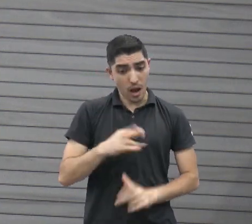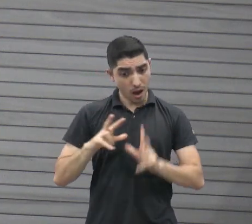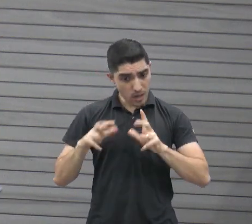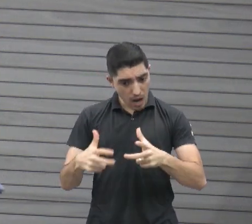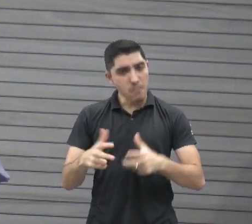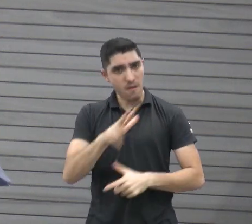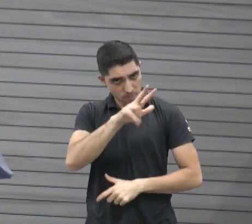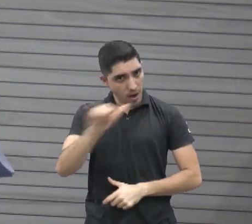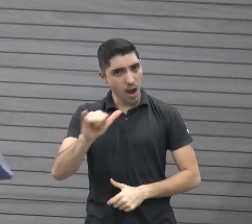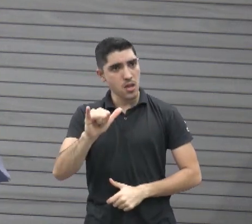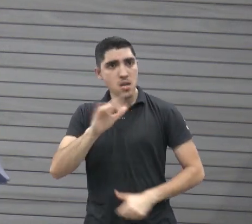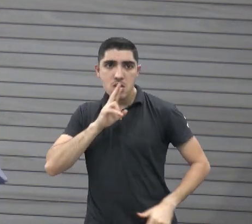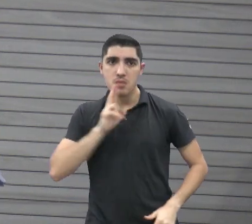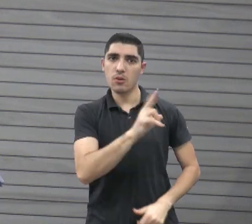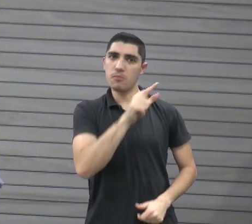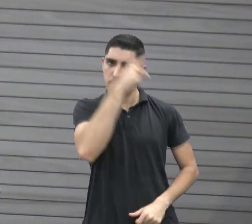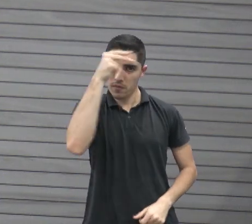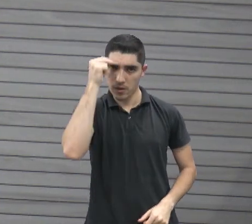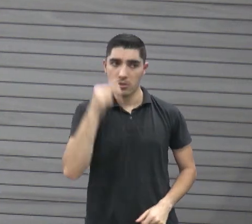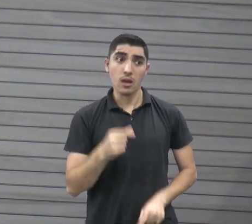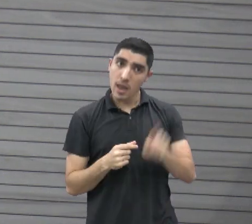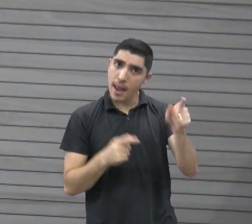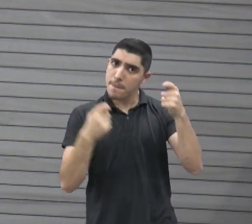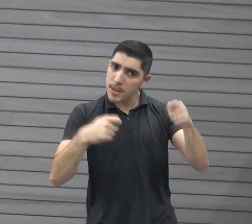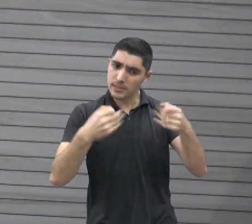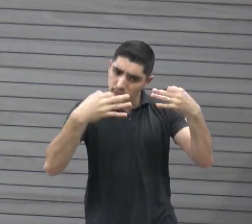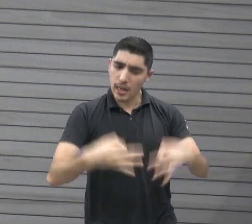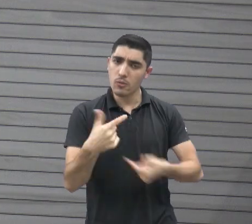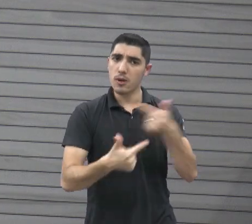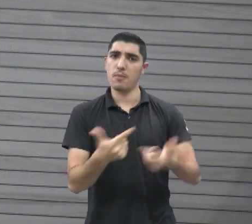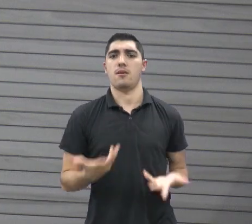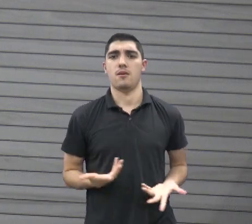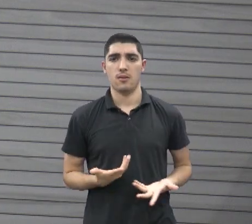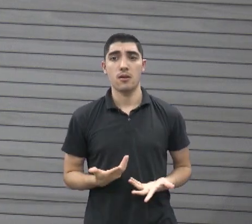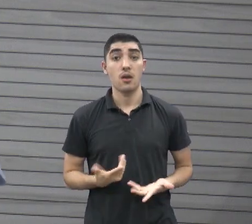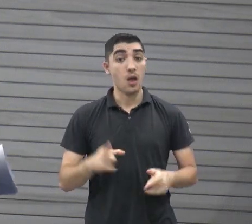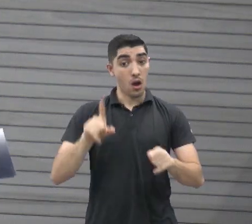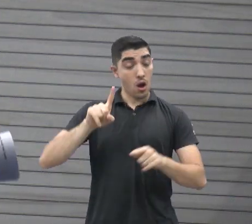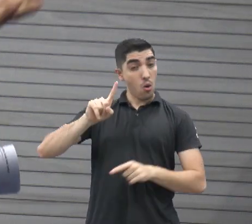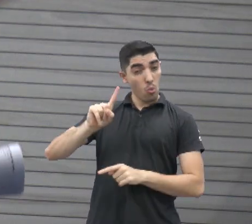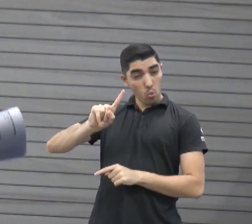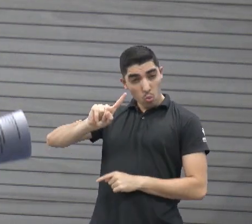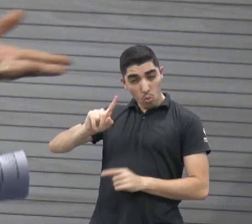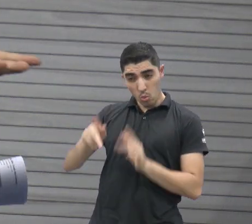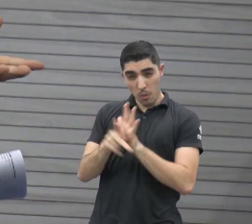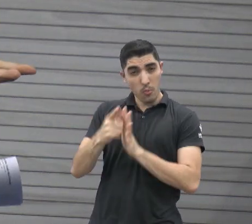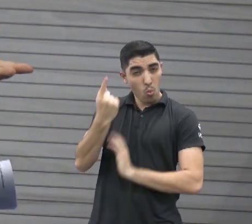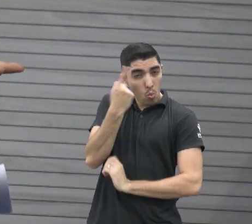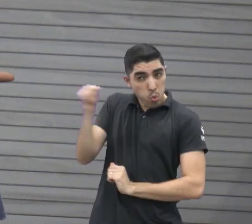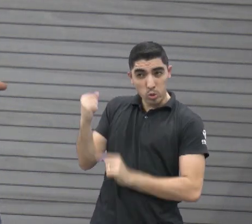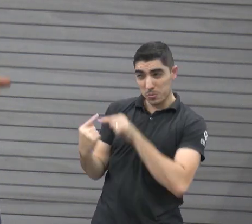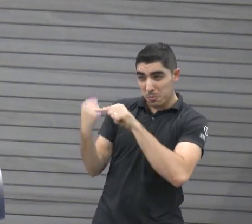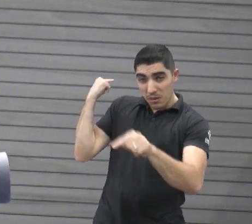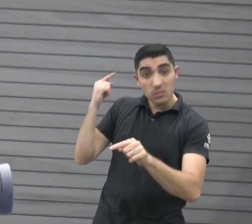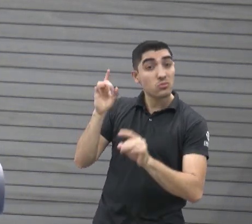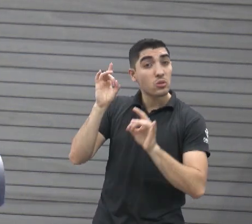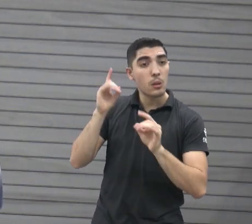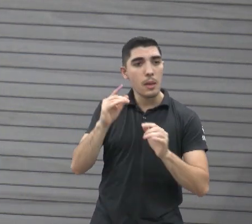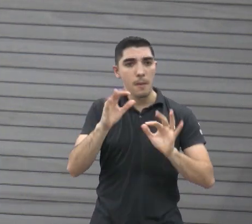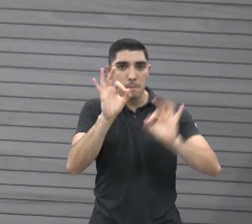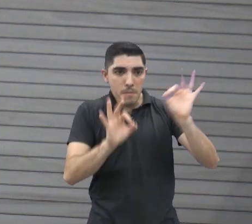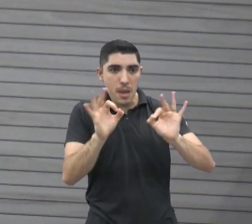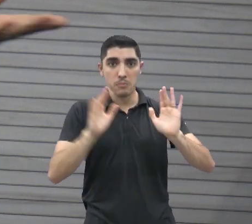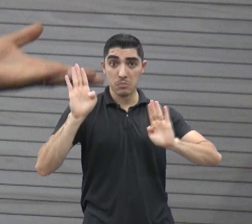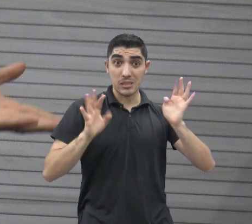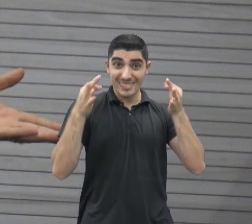prefeito. Ele tem que ter competência. A última licitação foi Eduardo Cury que fez, e esse governo está aí há 8 anos e 4